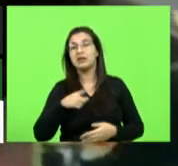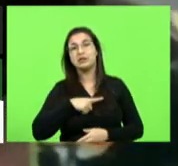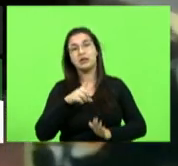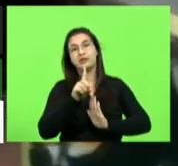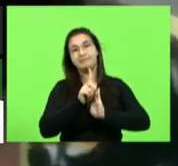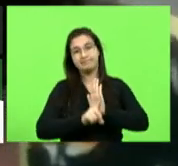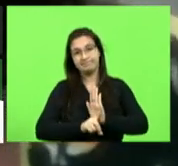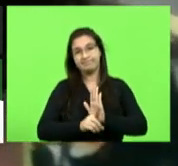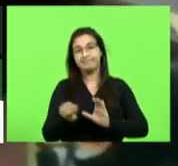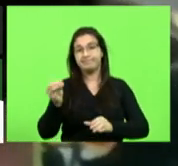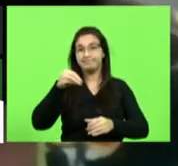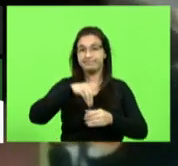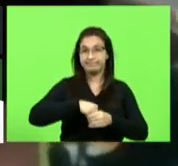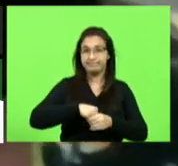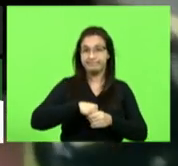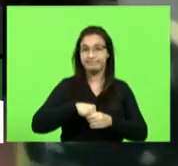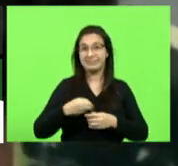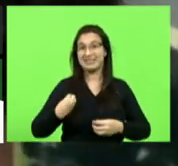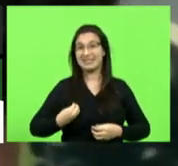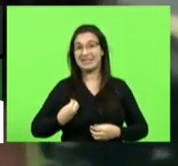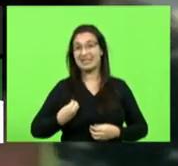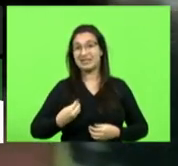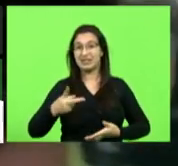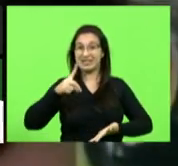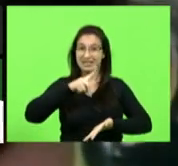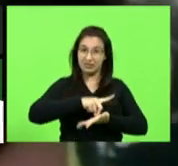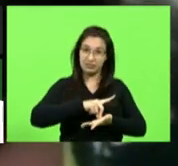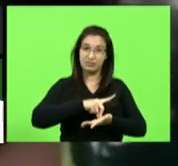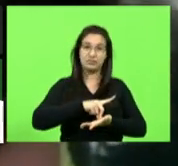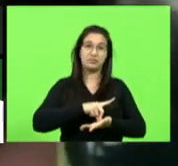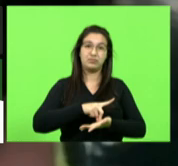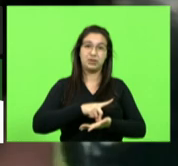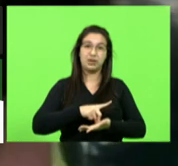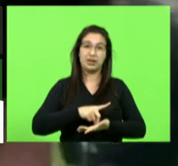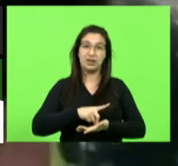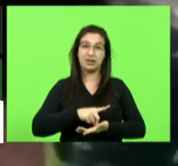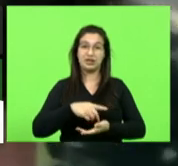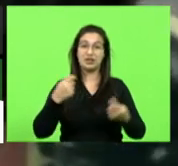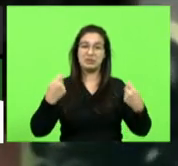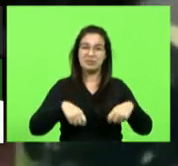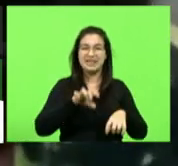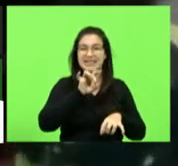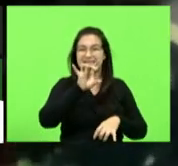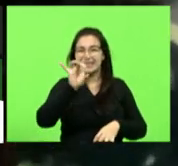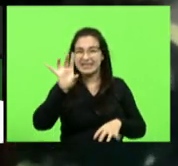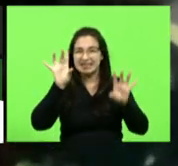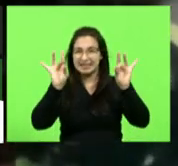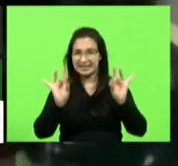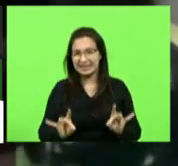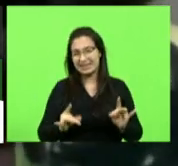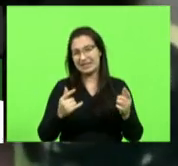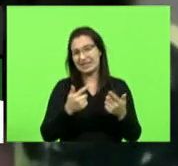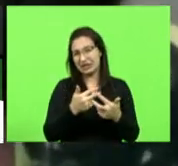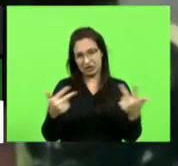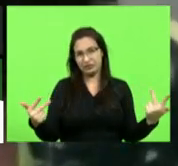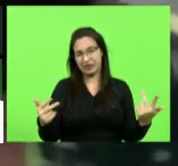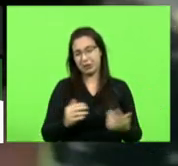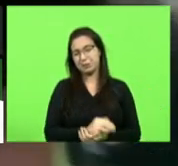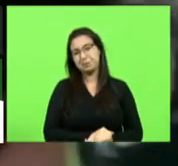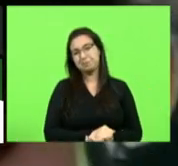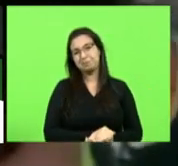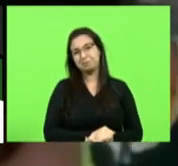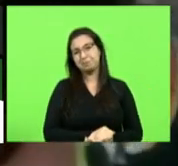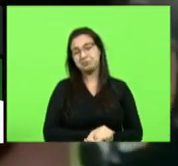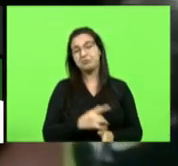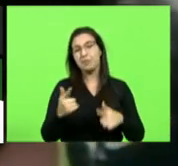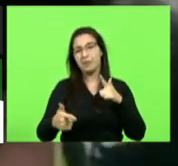em realidades concretas e com necessidades sociais específicas. Então, portanto, né, assistentes sociais, ao fazerem